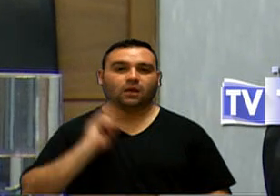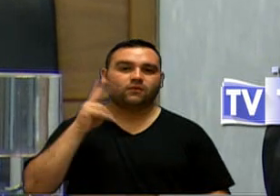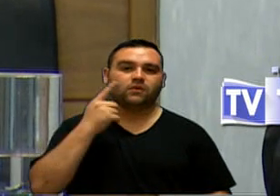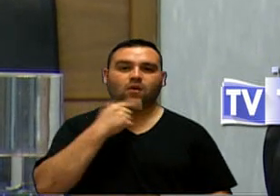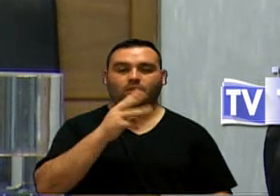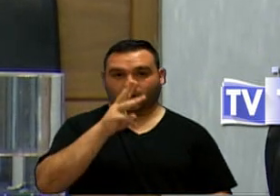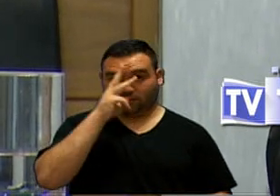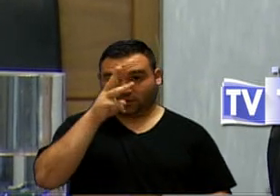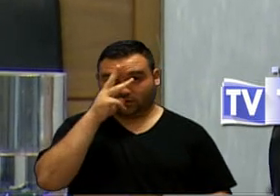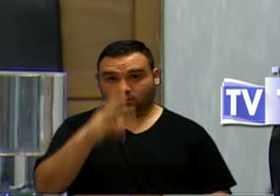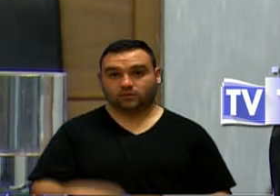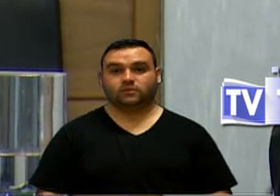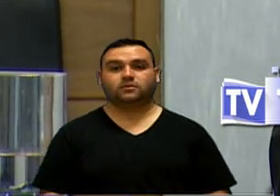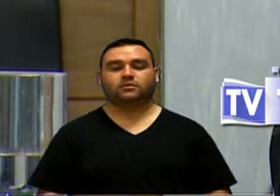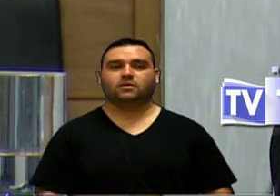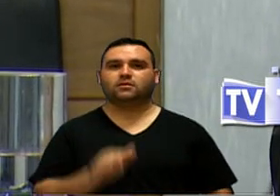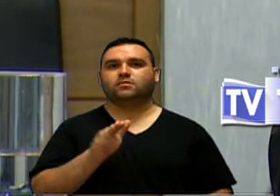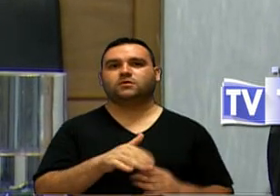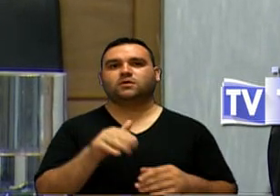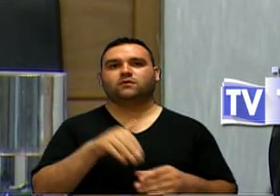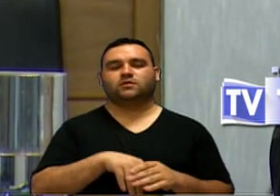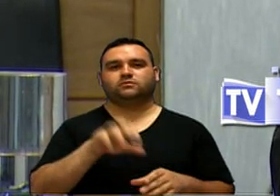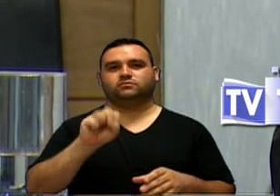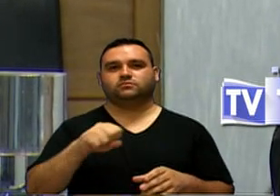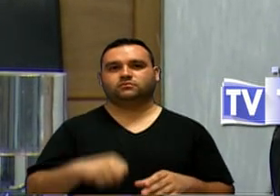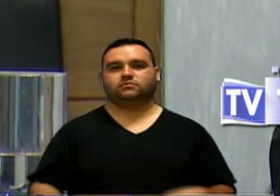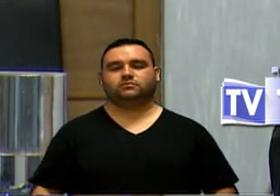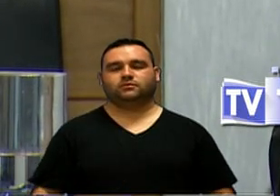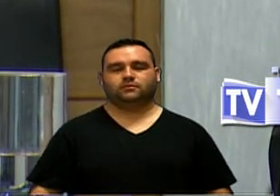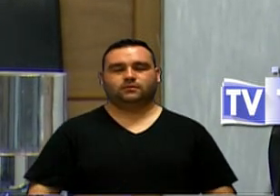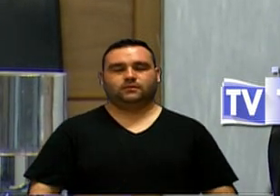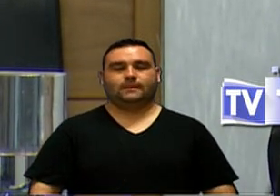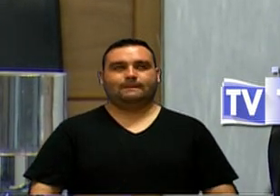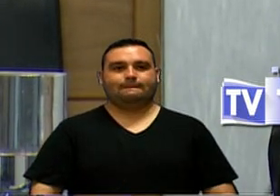vereador Vanderlei Diogo, o voto sim ao veto.